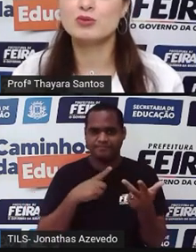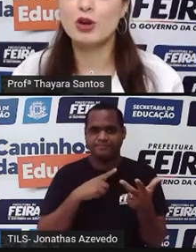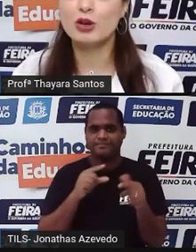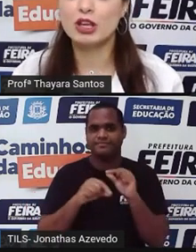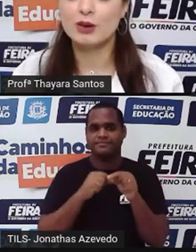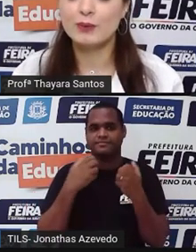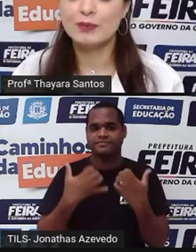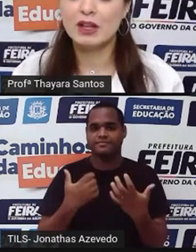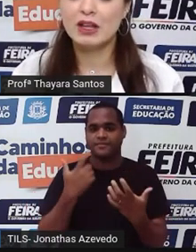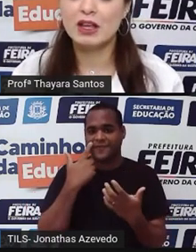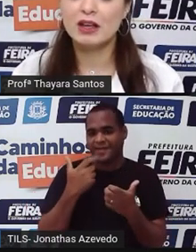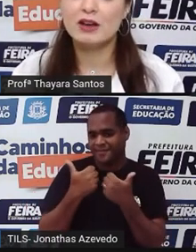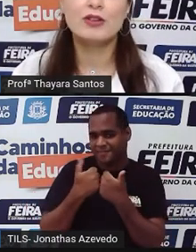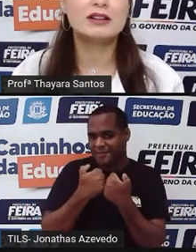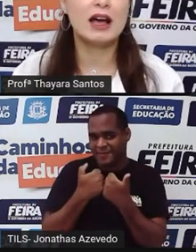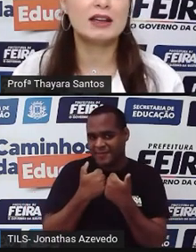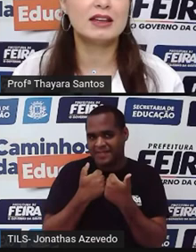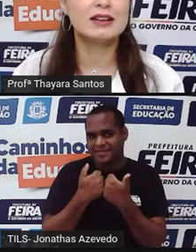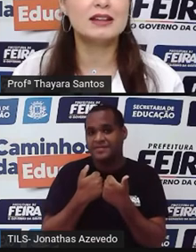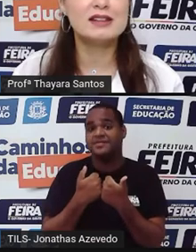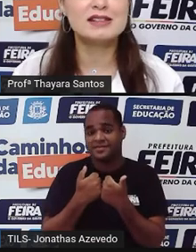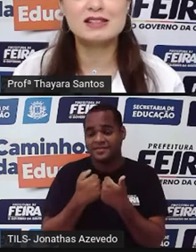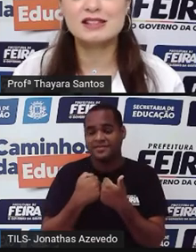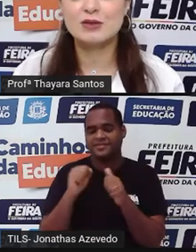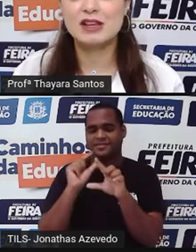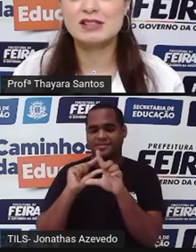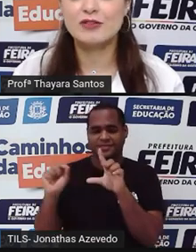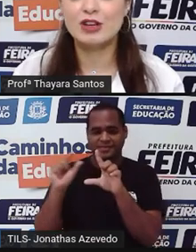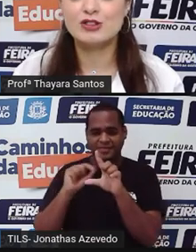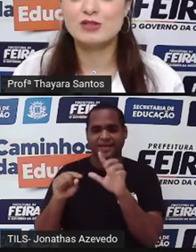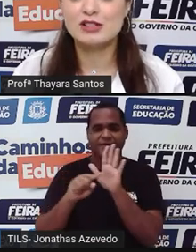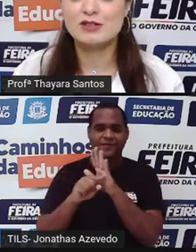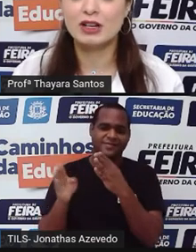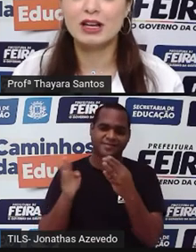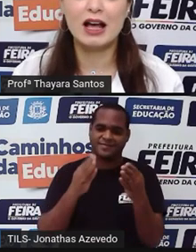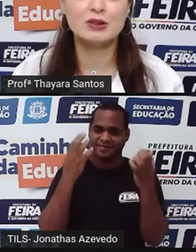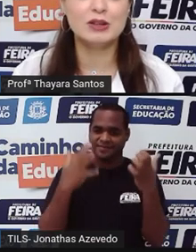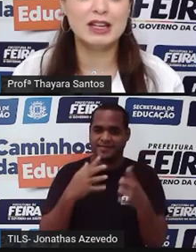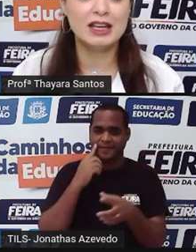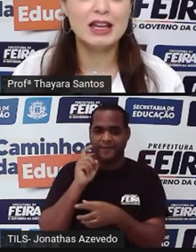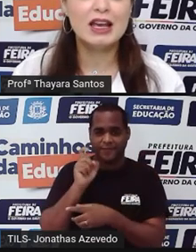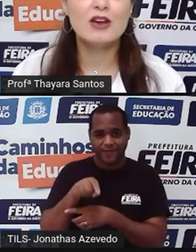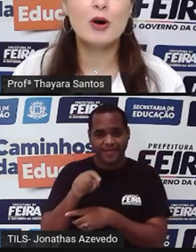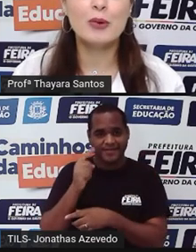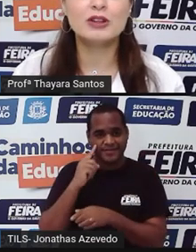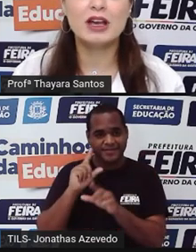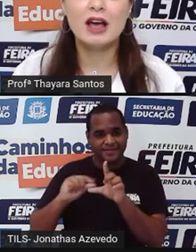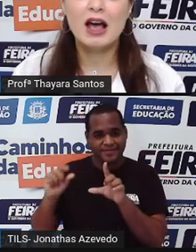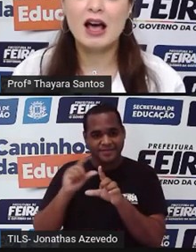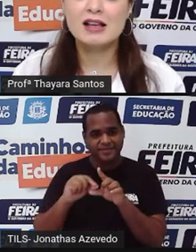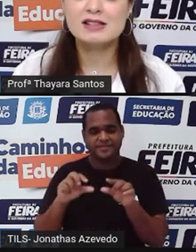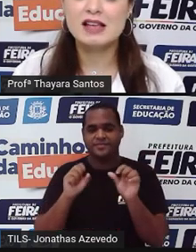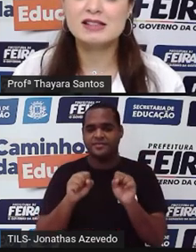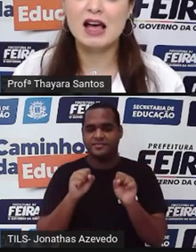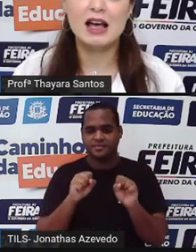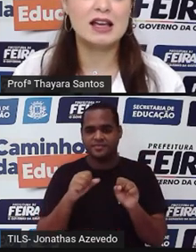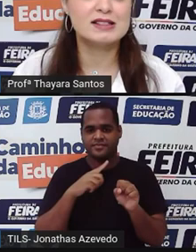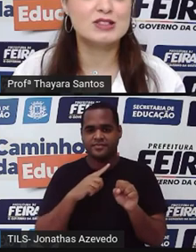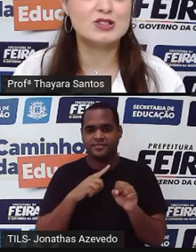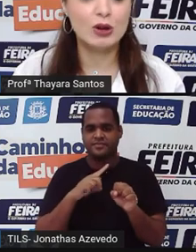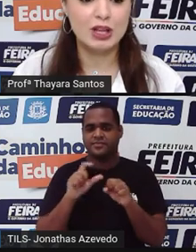vocês um joguinho que vai estar aqui na descrição desse vídeo vocês vão clicar no link e vão poder